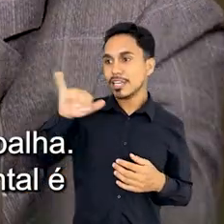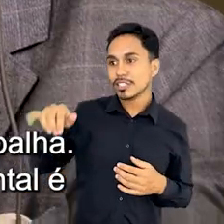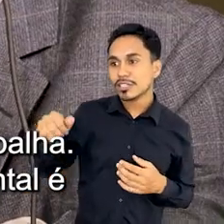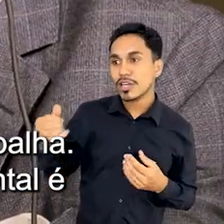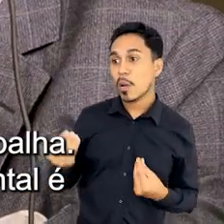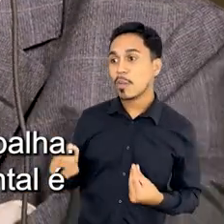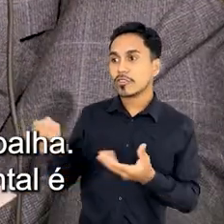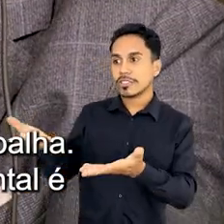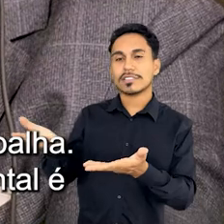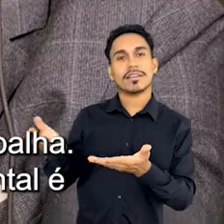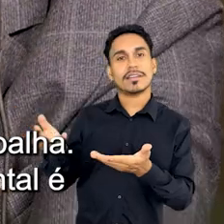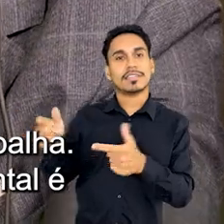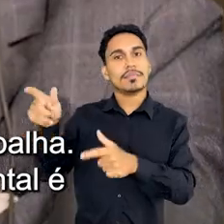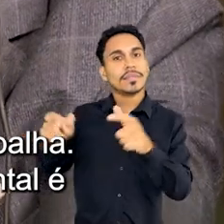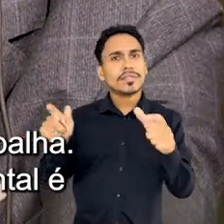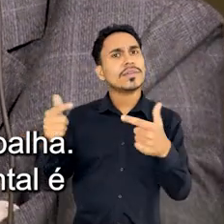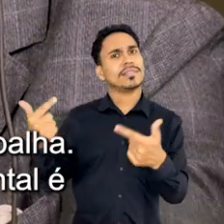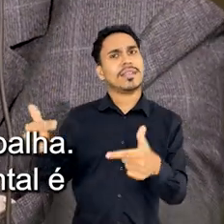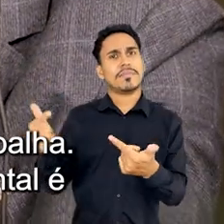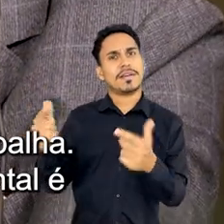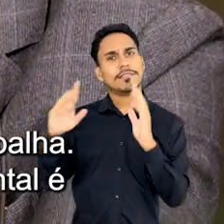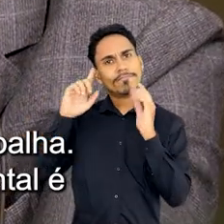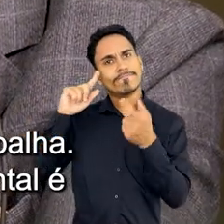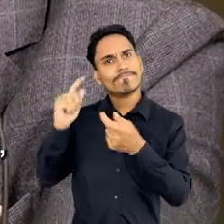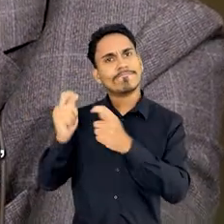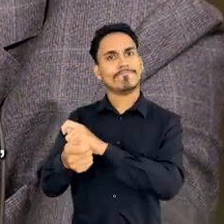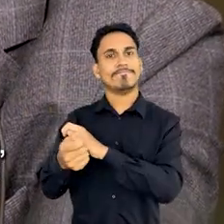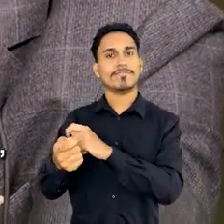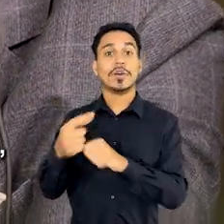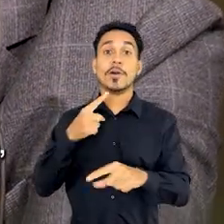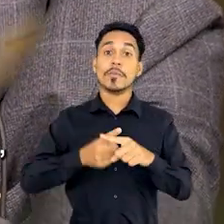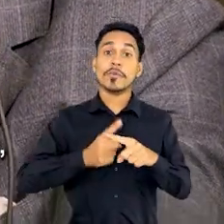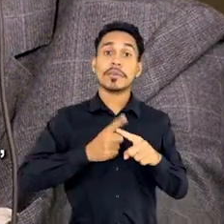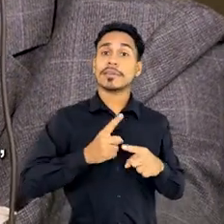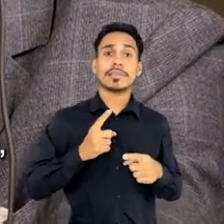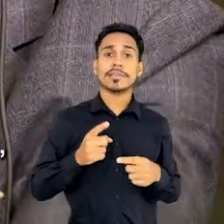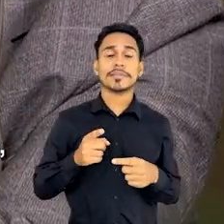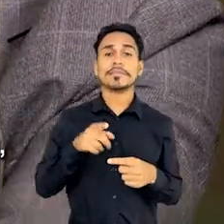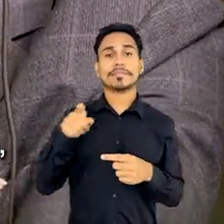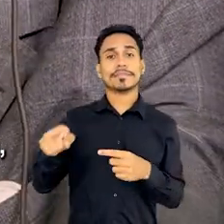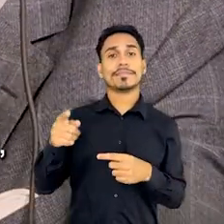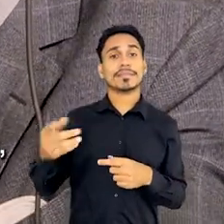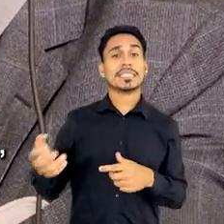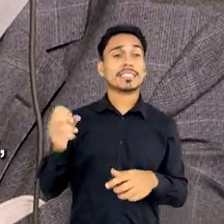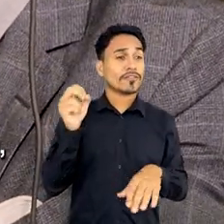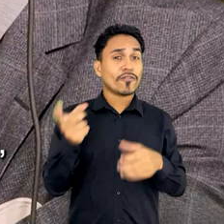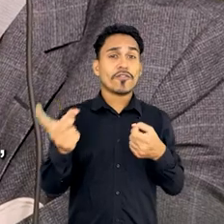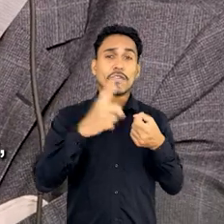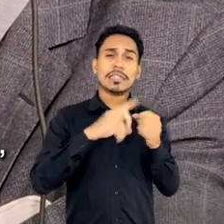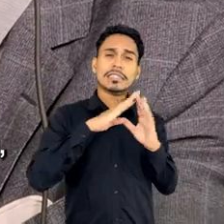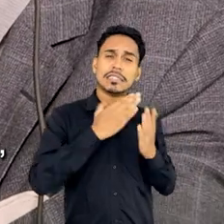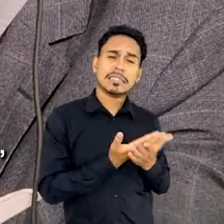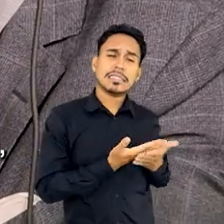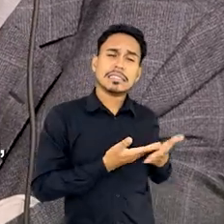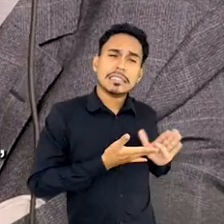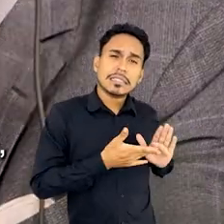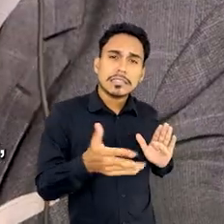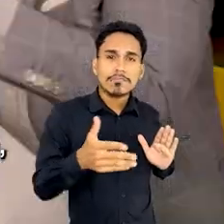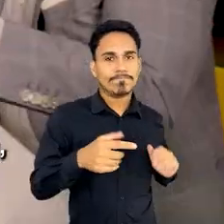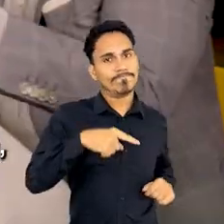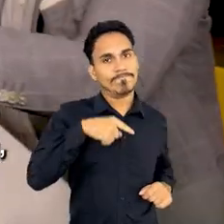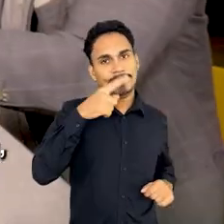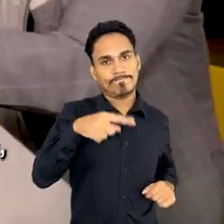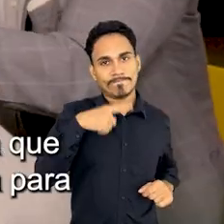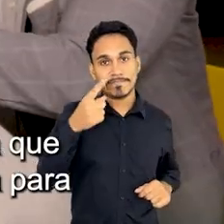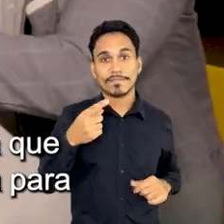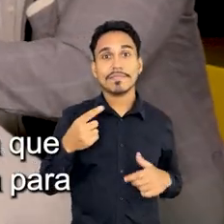de quem trabalha porque aquele que tem 18 19 anos no fundamental é aquele que jamais acessaria a escola então de maneira concreta o